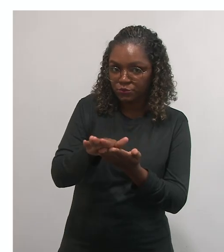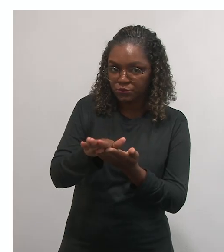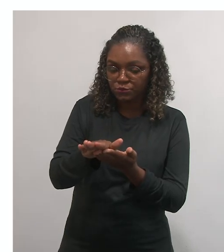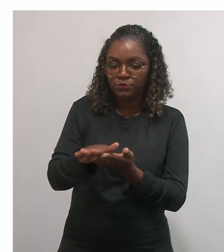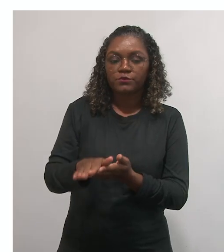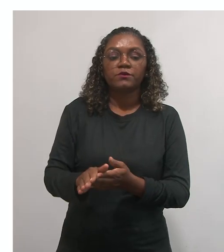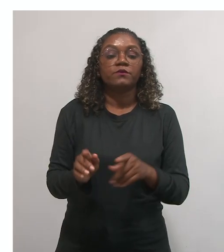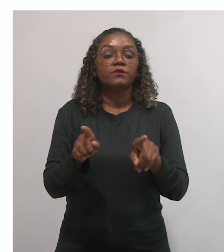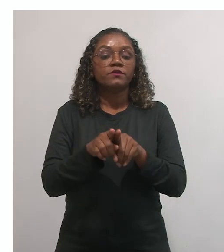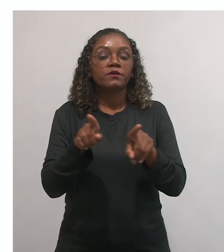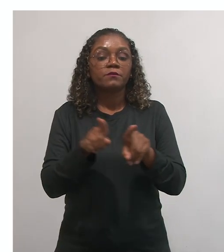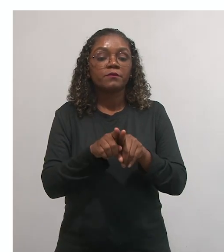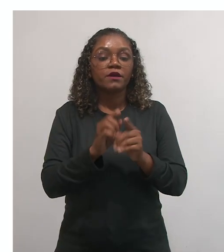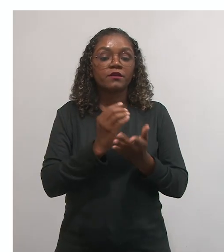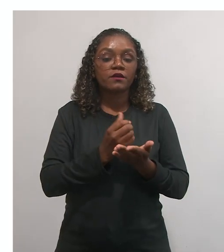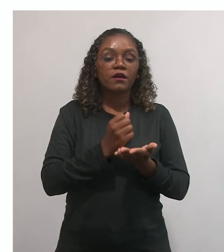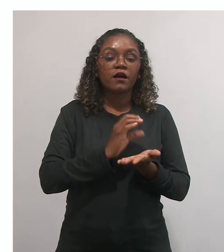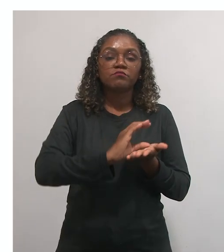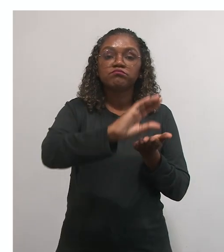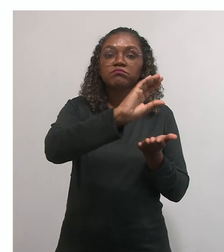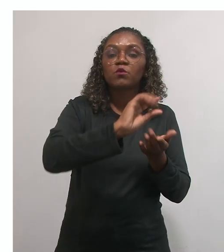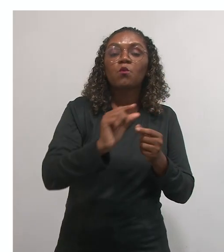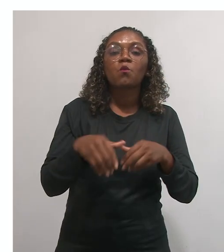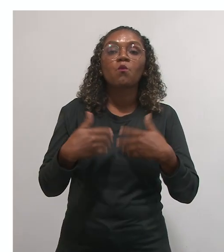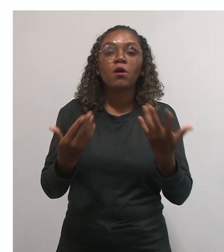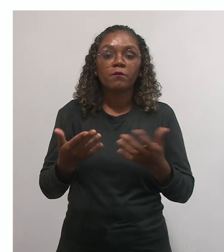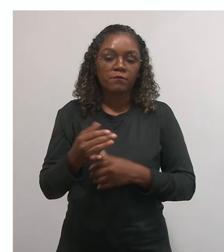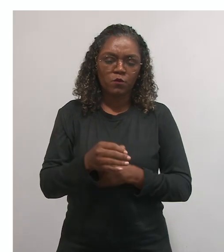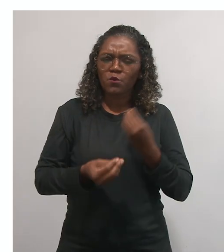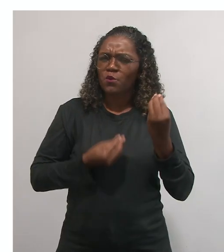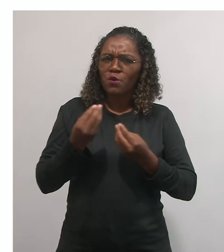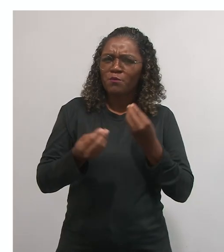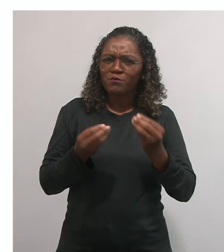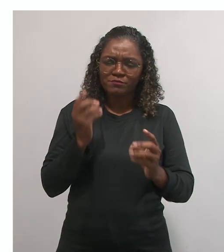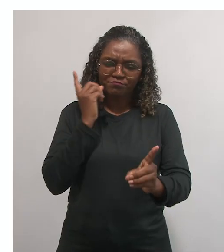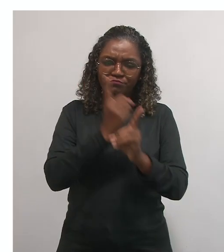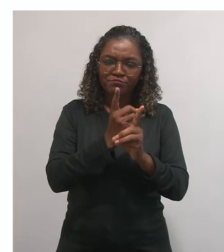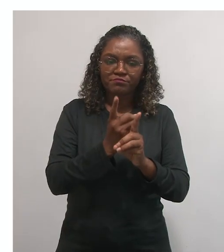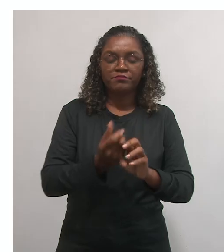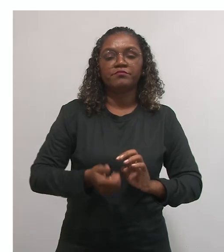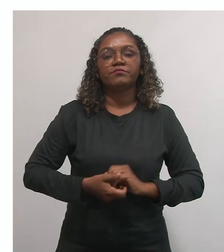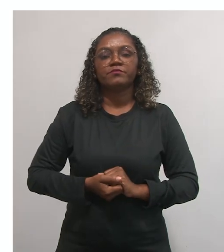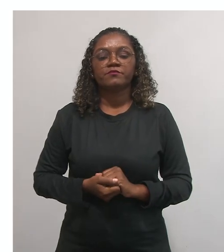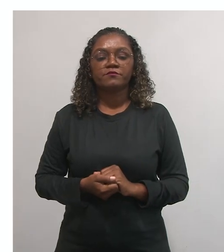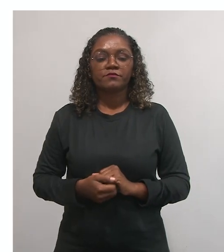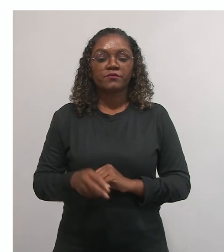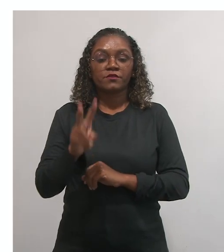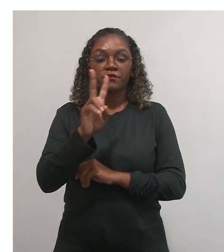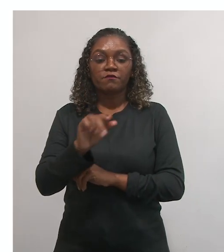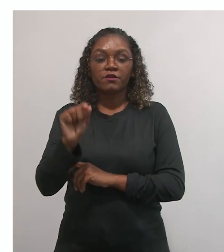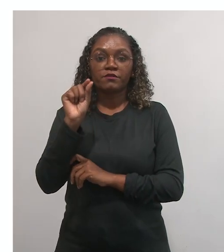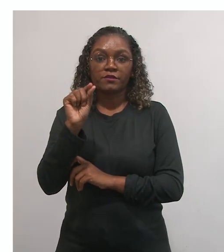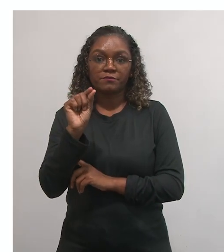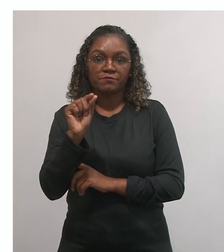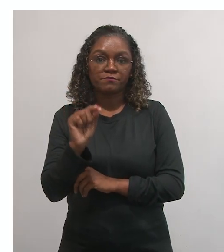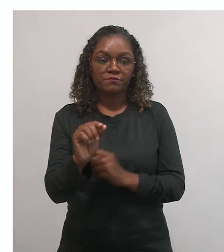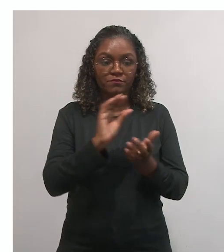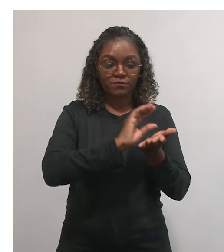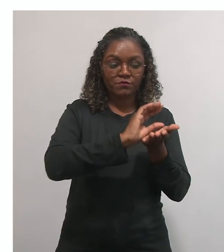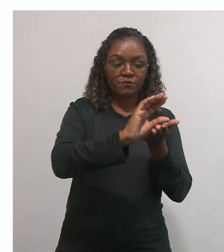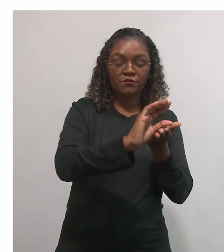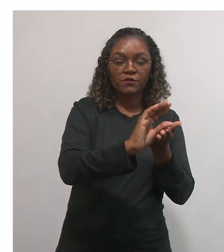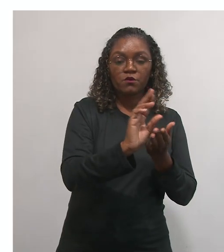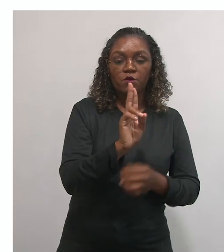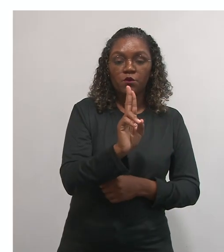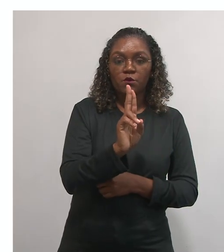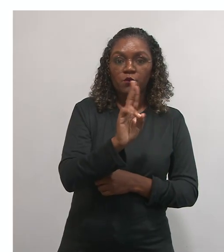também a margem de contribuição em percentual como que a gente encontra Então a gente vai pegar margem de contribuição unitária